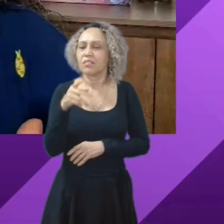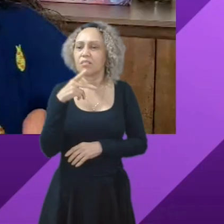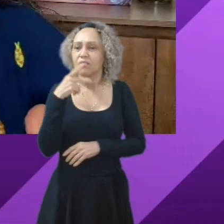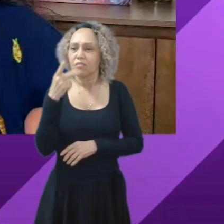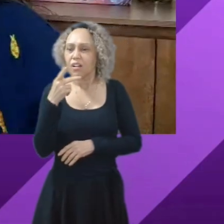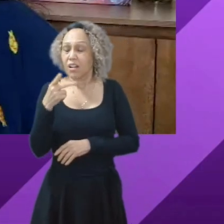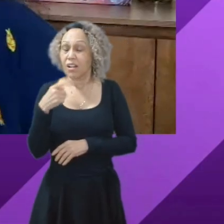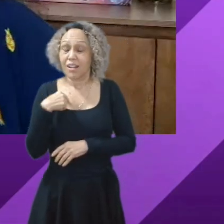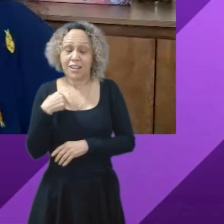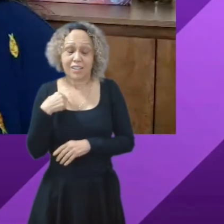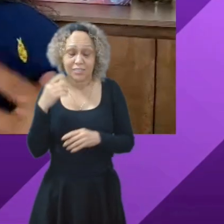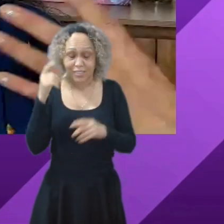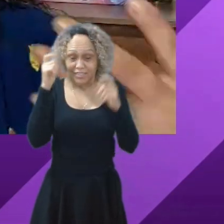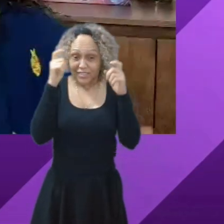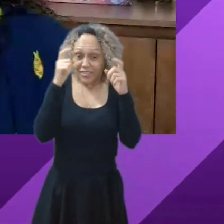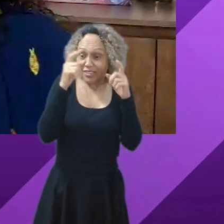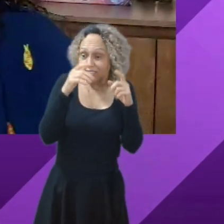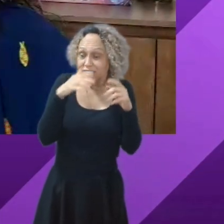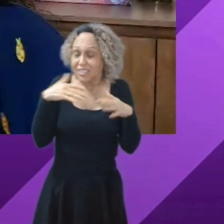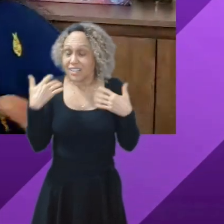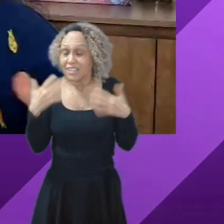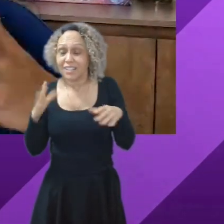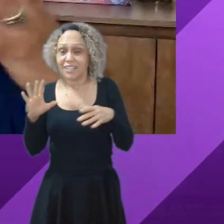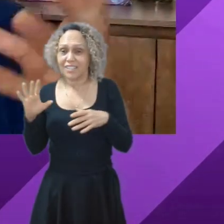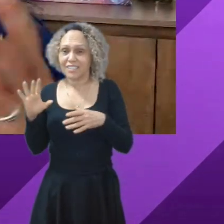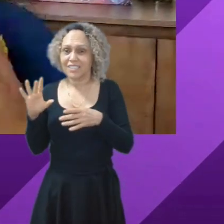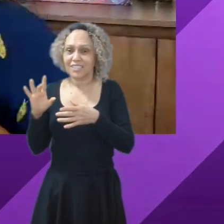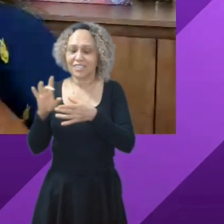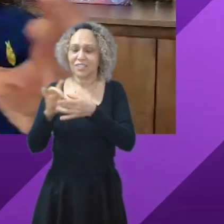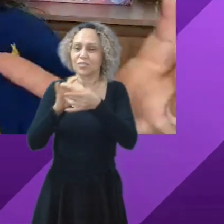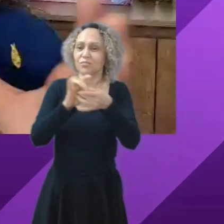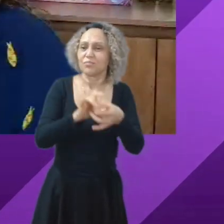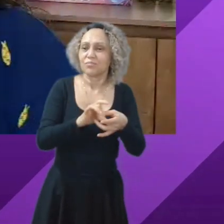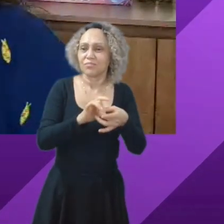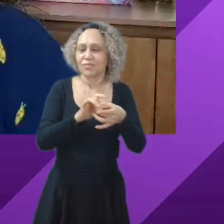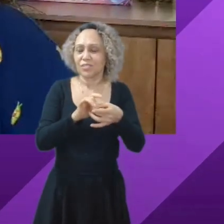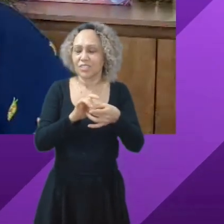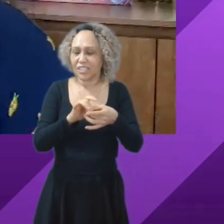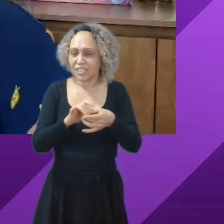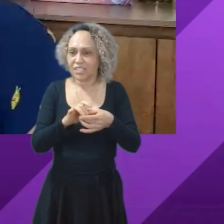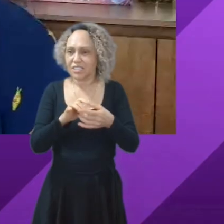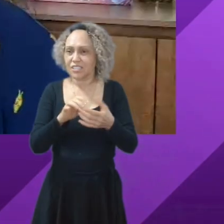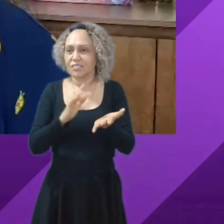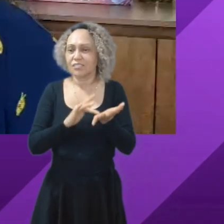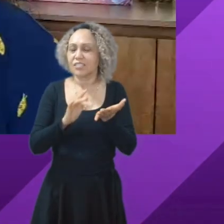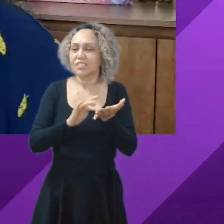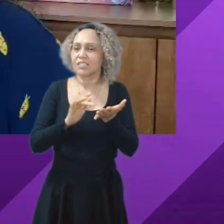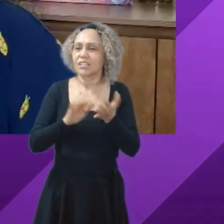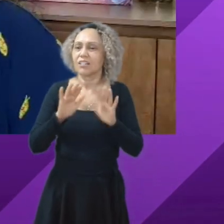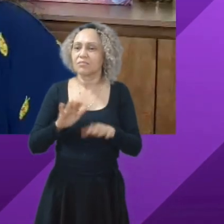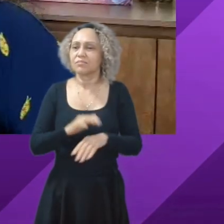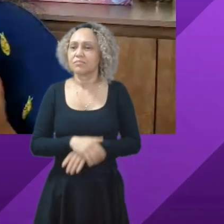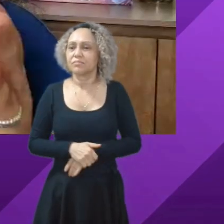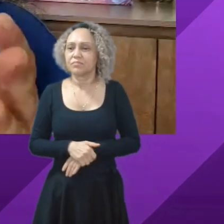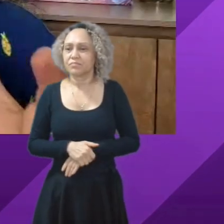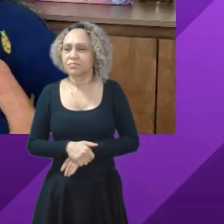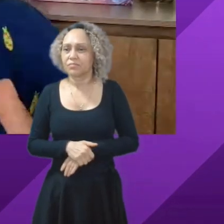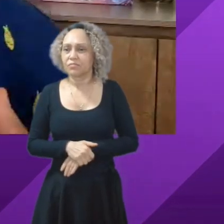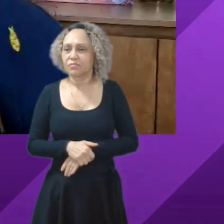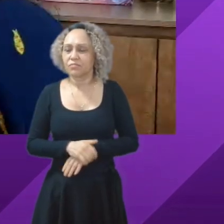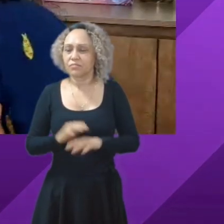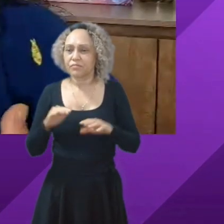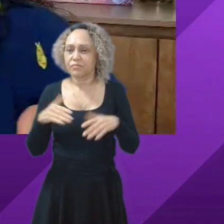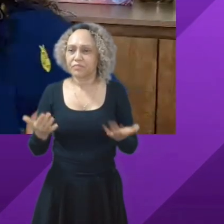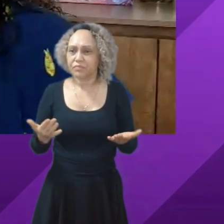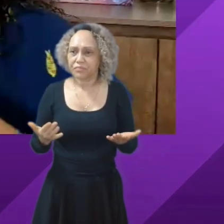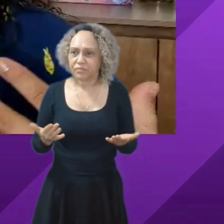da pessoa, né? Que eu estou construindo. Eu gosto muito dessa fala dela. E então, assim, quando a gente